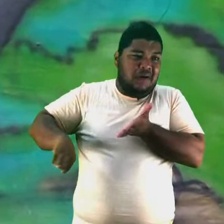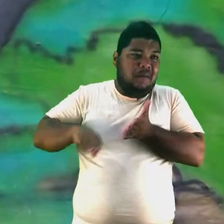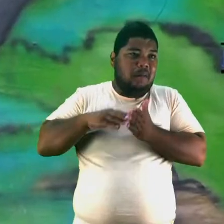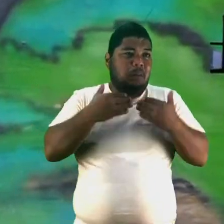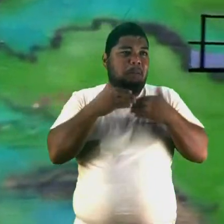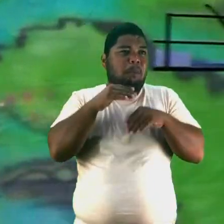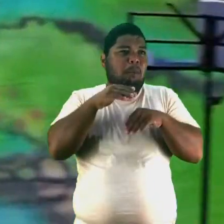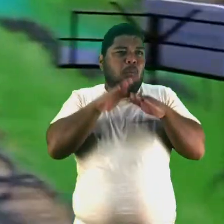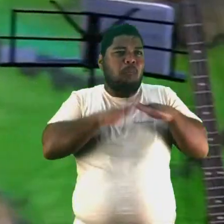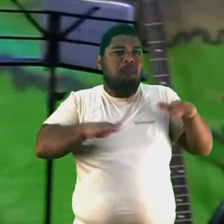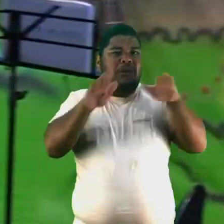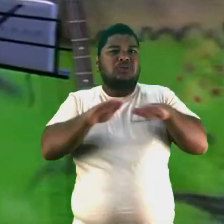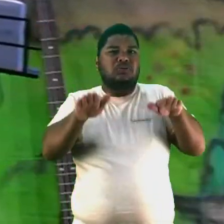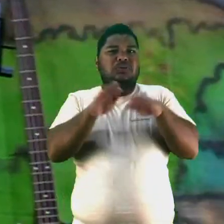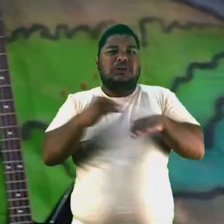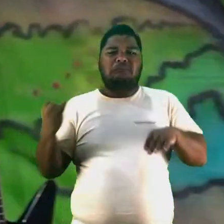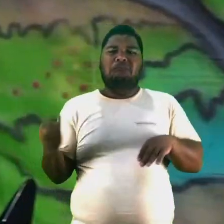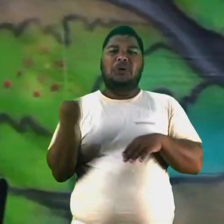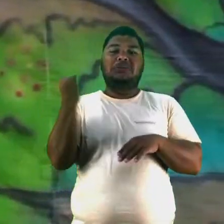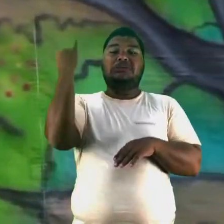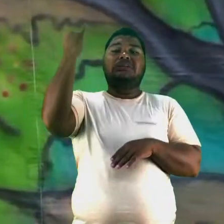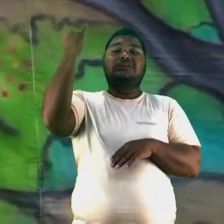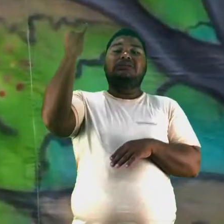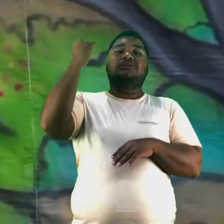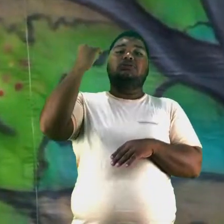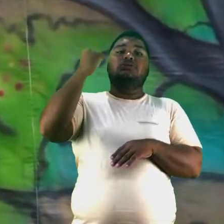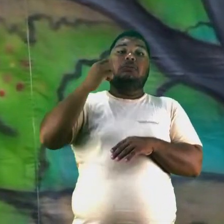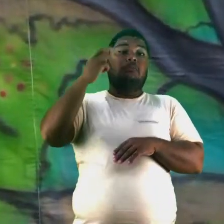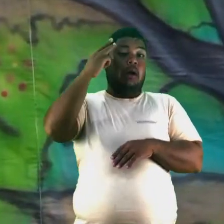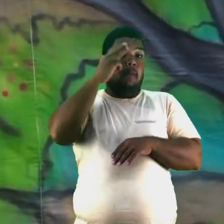no final do dia, eu não tive tempo